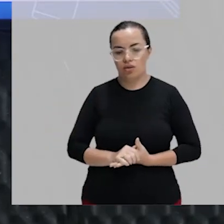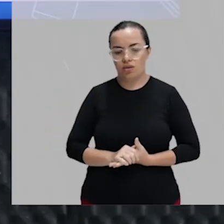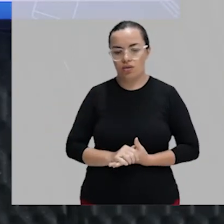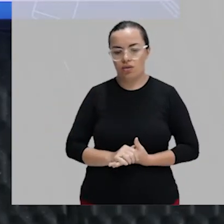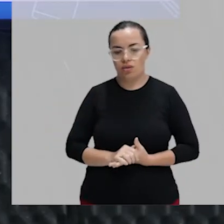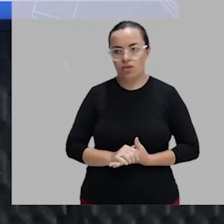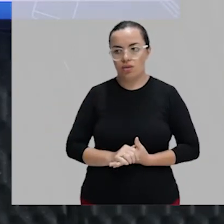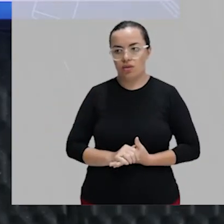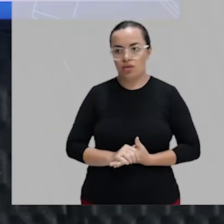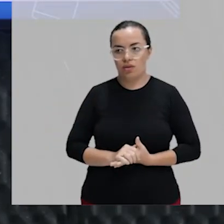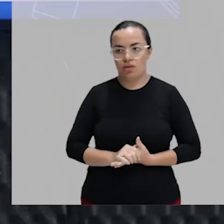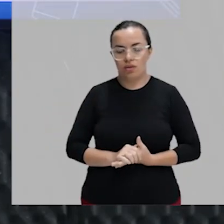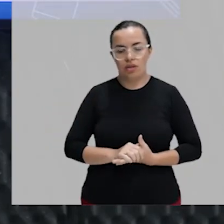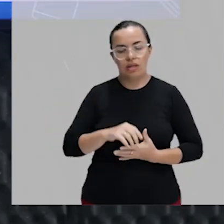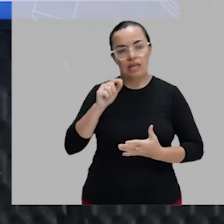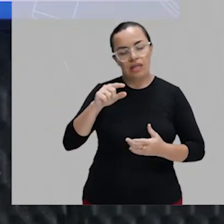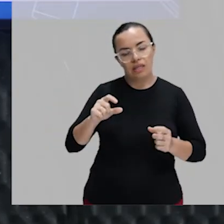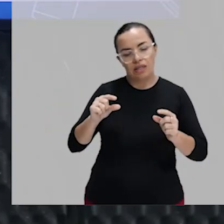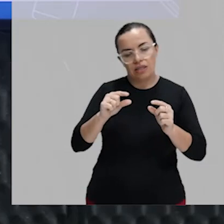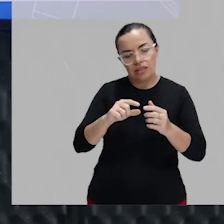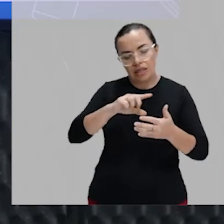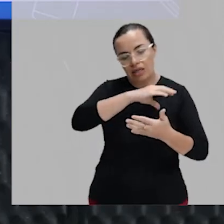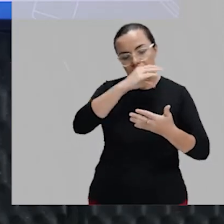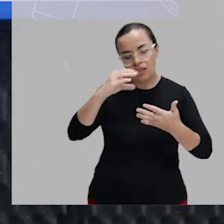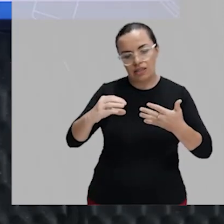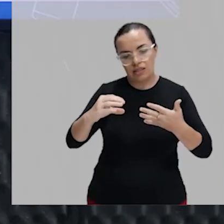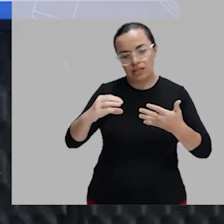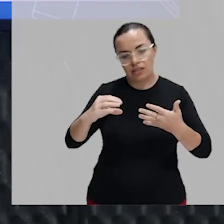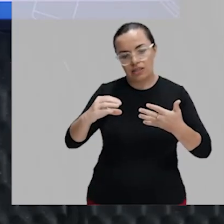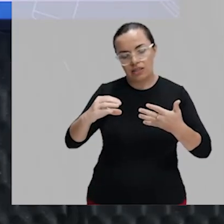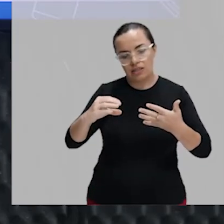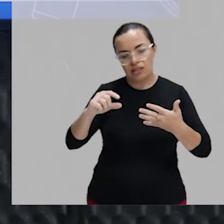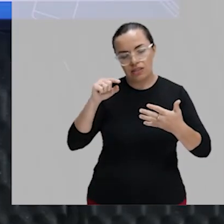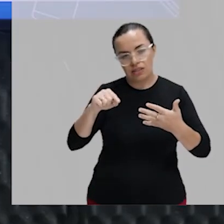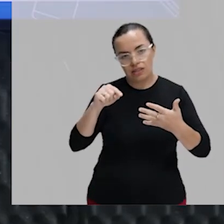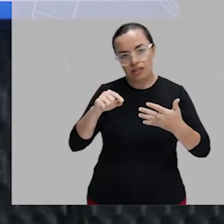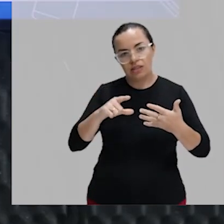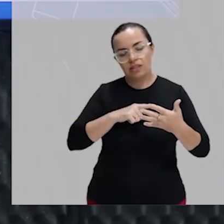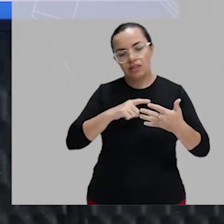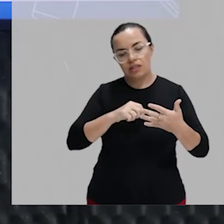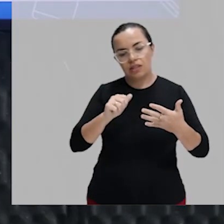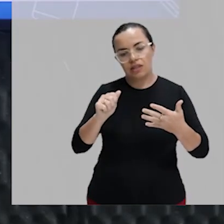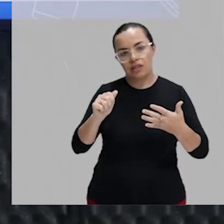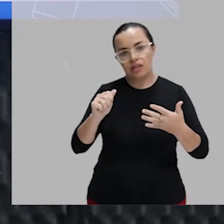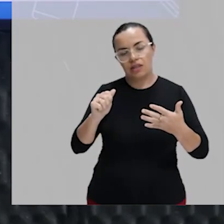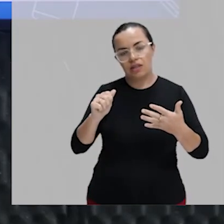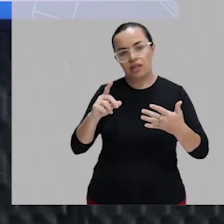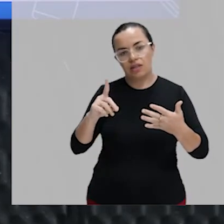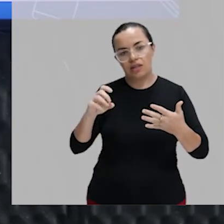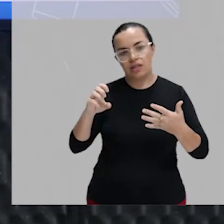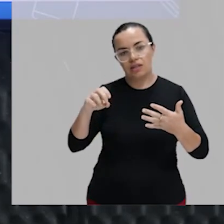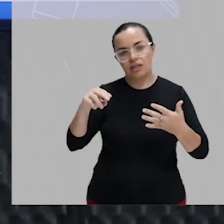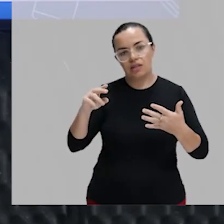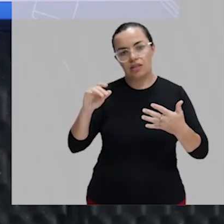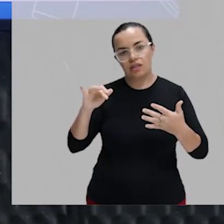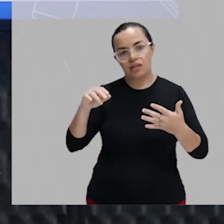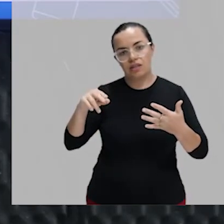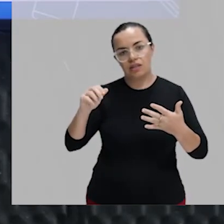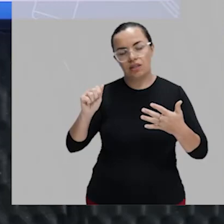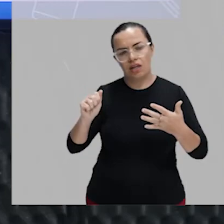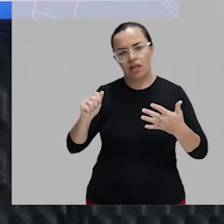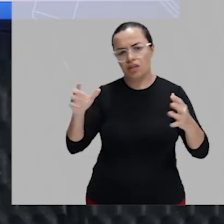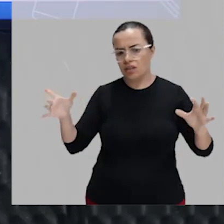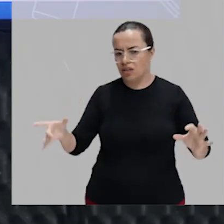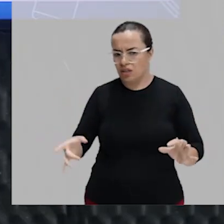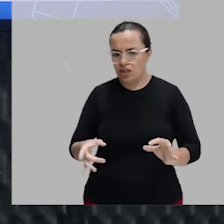adenina. A adenina é complementar a timina, só que aqui eu vou encontrar quem? A adenina. Então, a adenina não se liga com a adenina. A